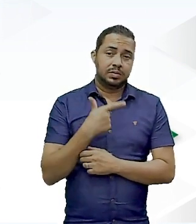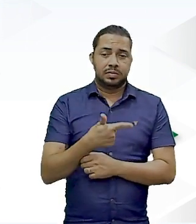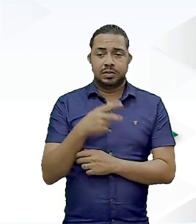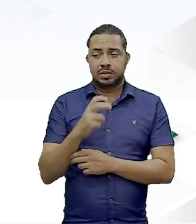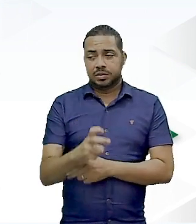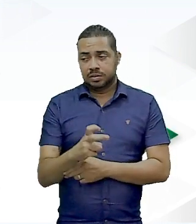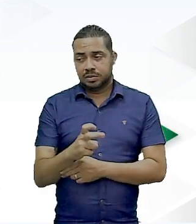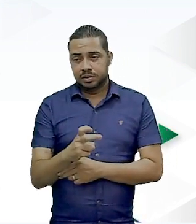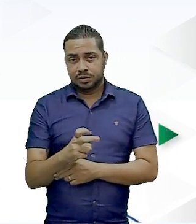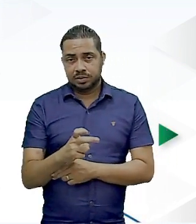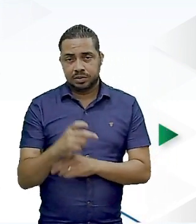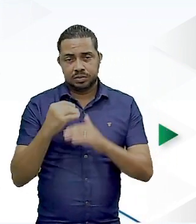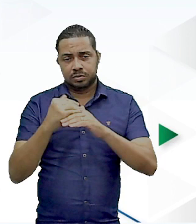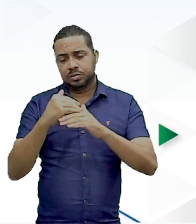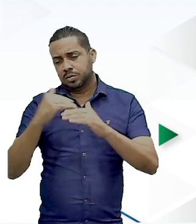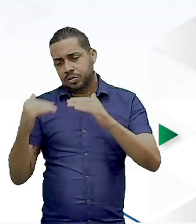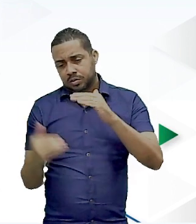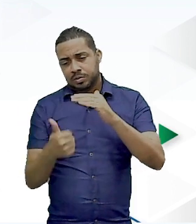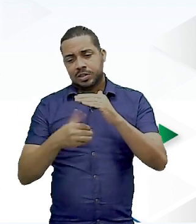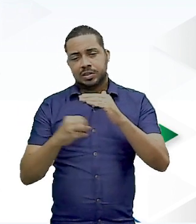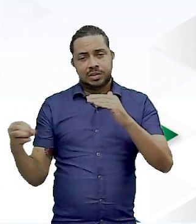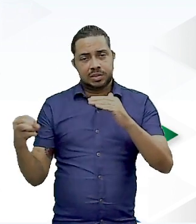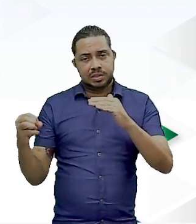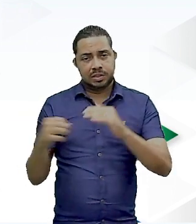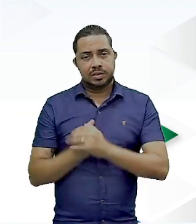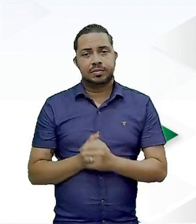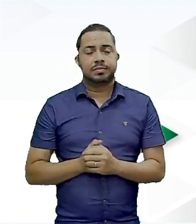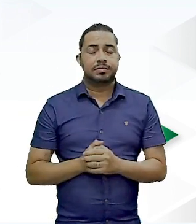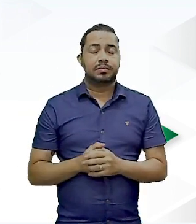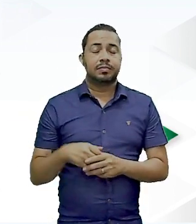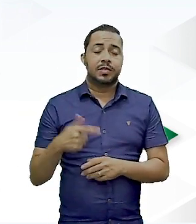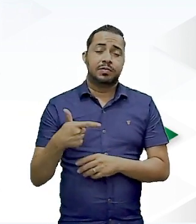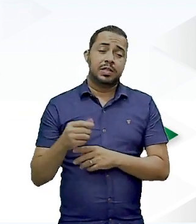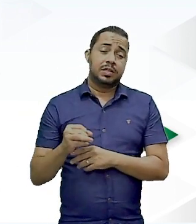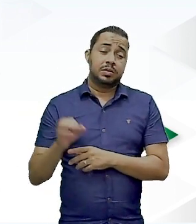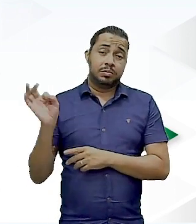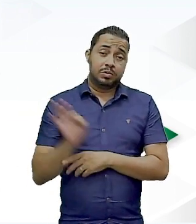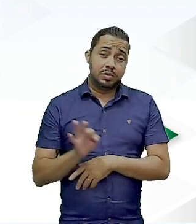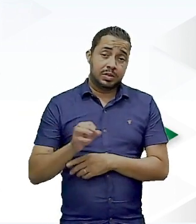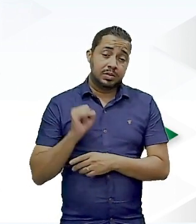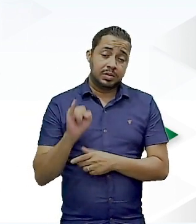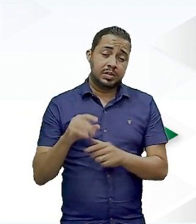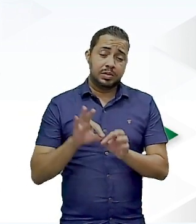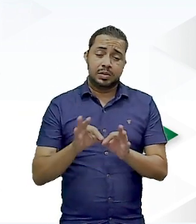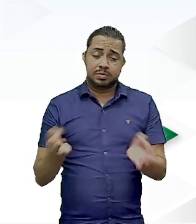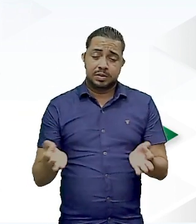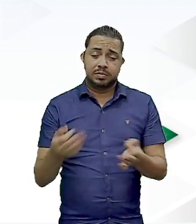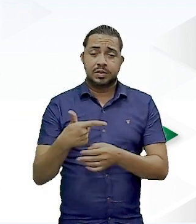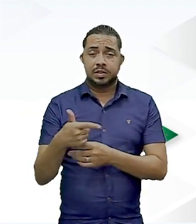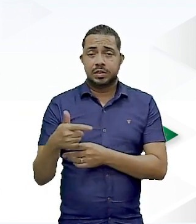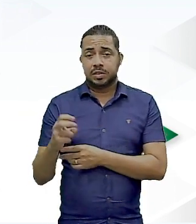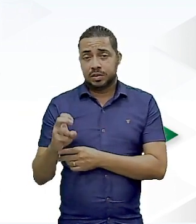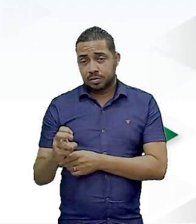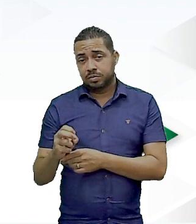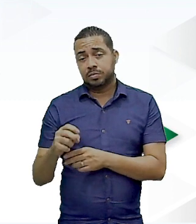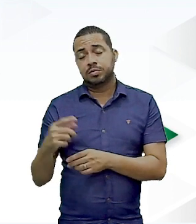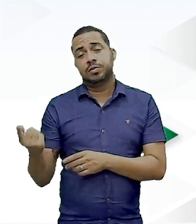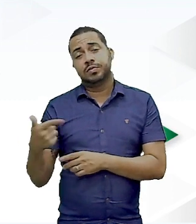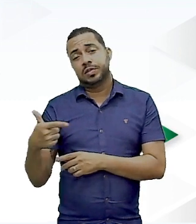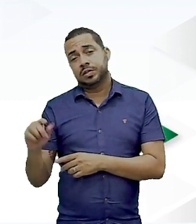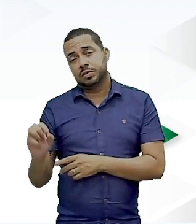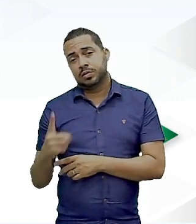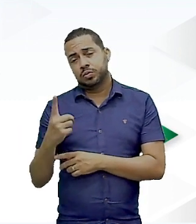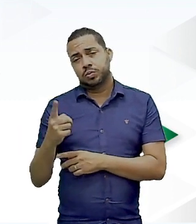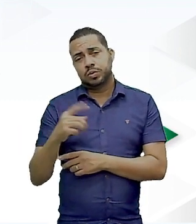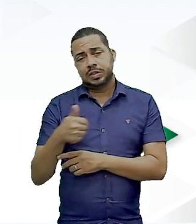25 sobre 100, seria 25%, mas se eu simplificar 25 por 25 dá 1, 100 por 25